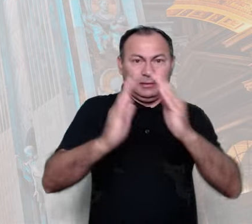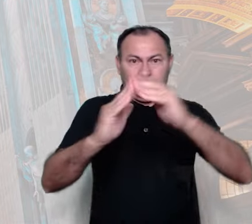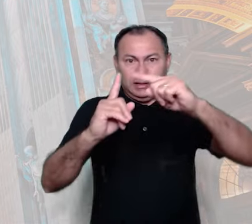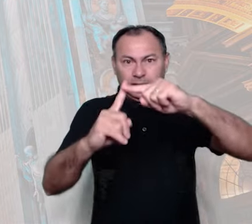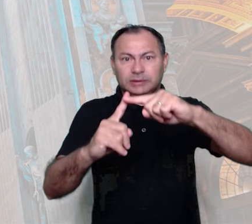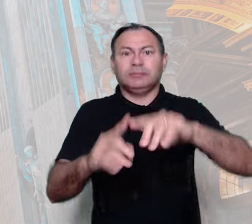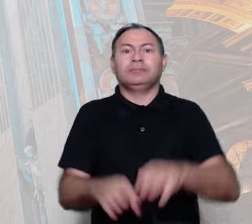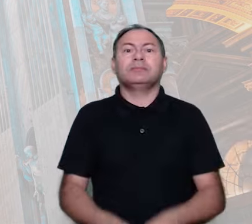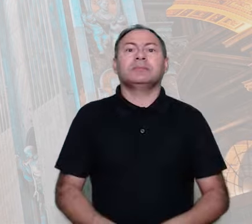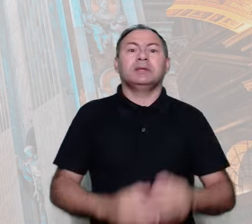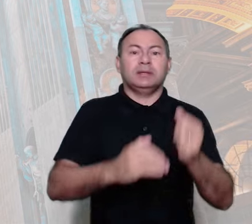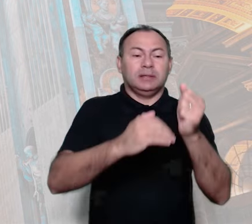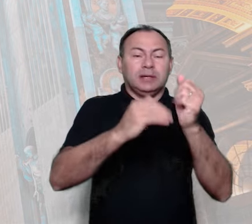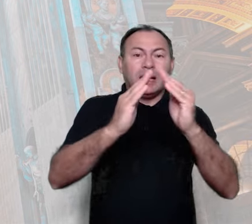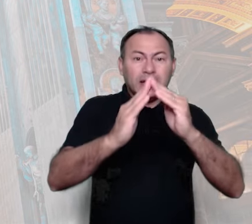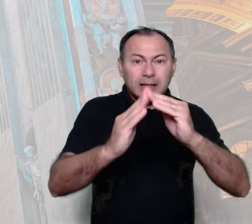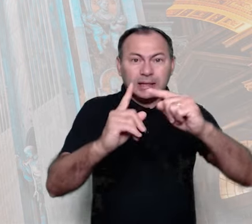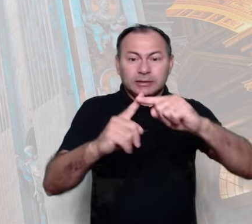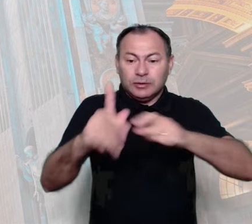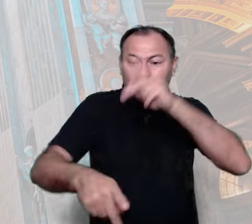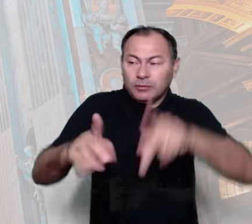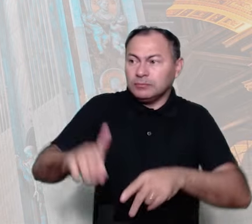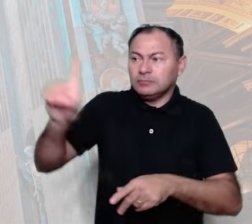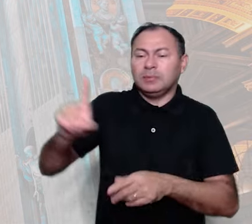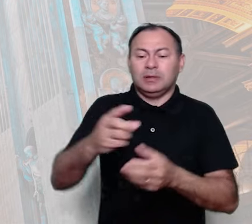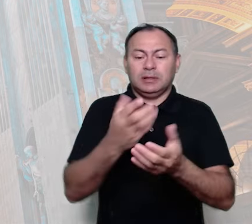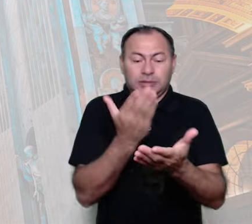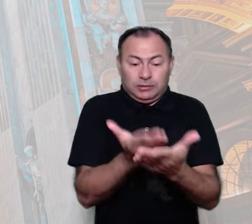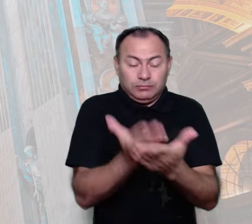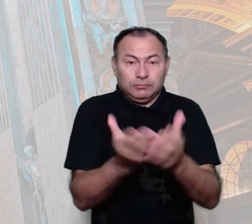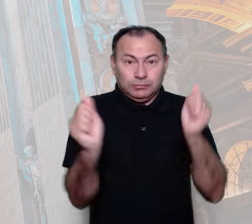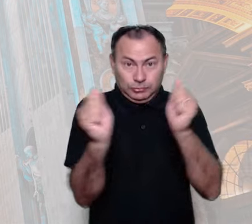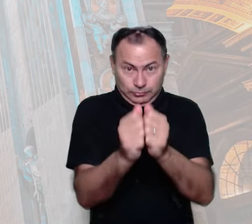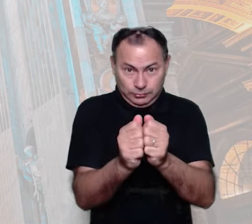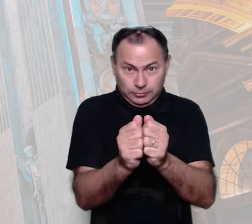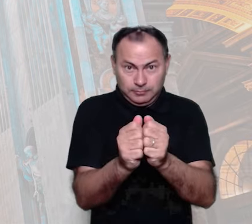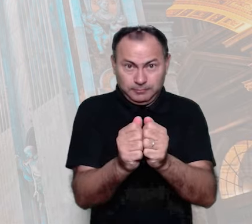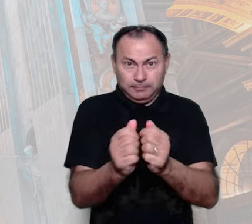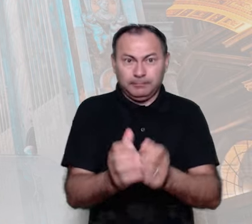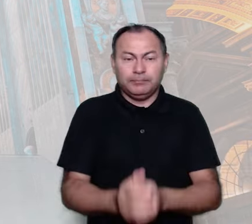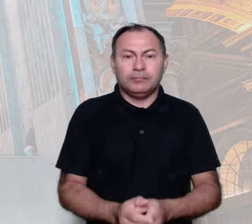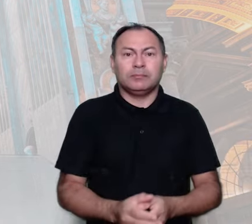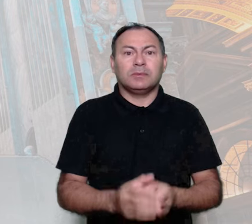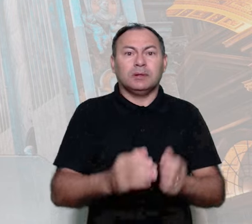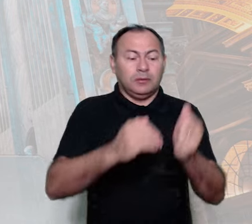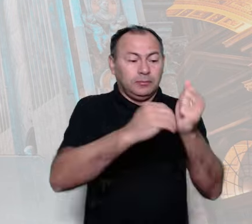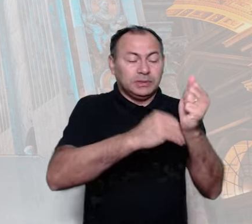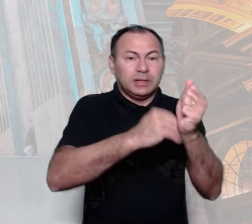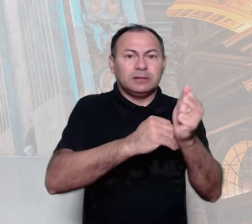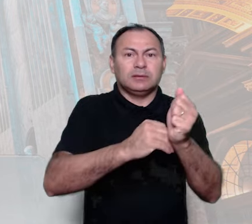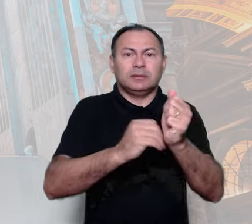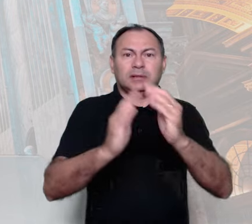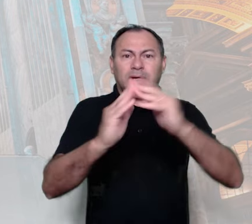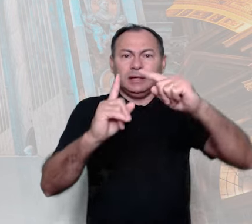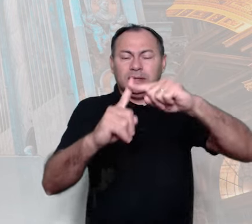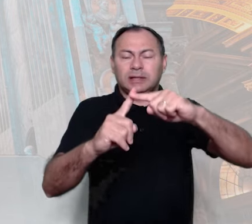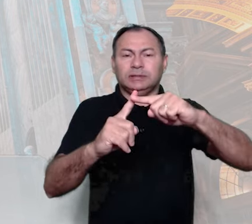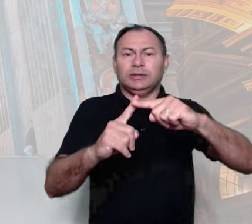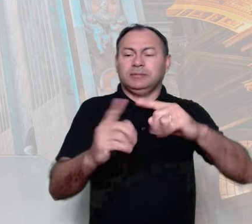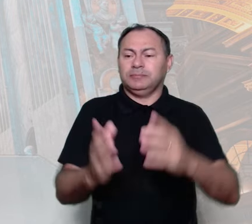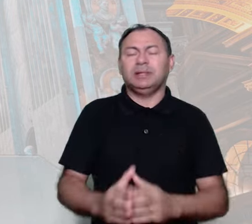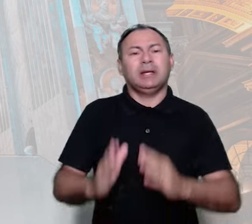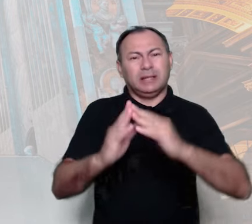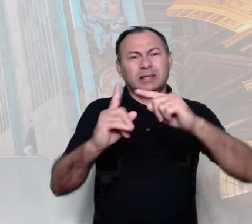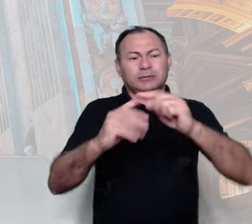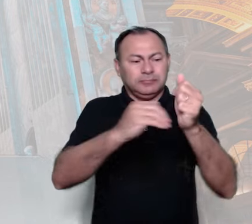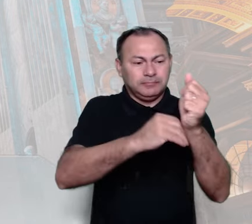Mistério da Igreja e a Igreja Povo de Deus, eles precisam ser lidos em conjunto. O Mistério da Igreja, a Igreja